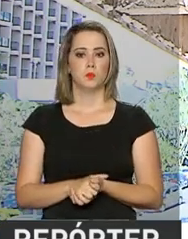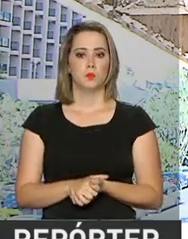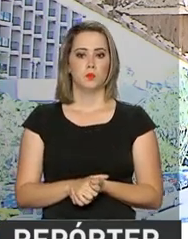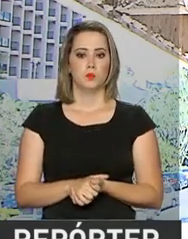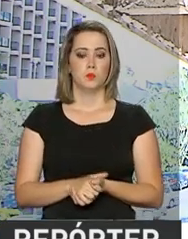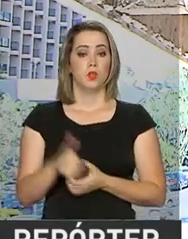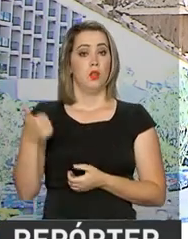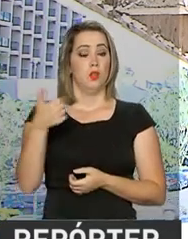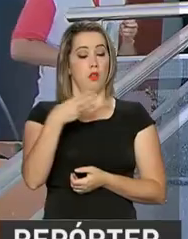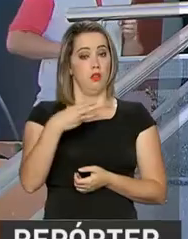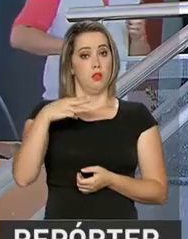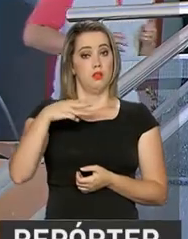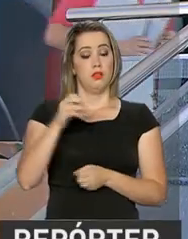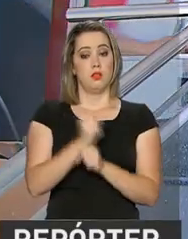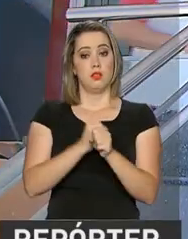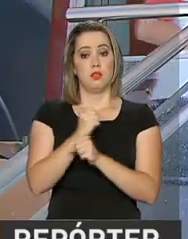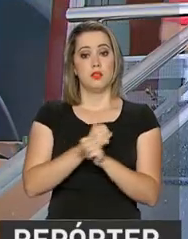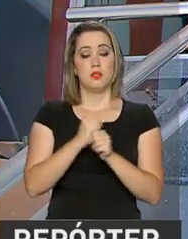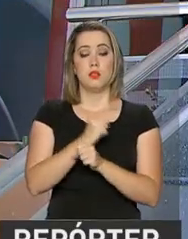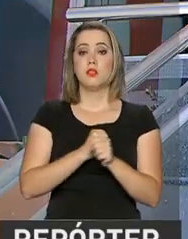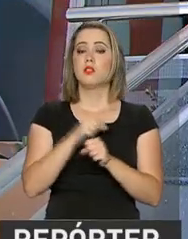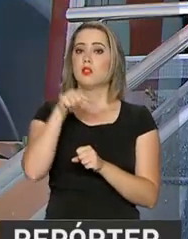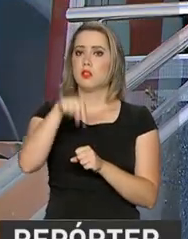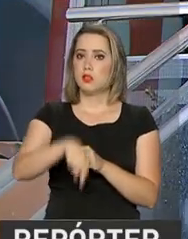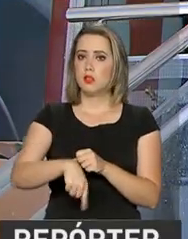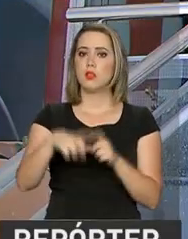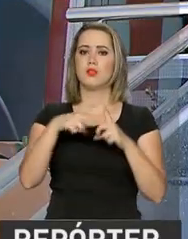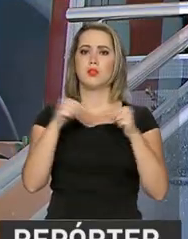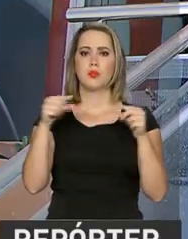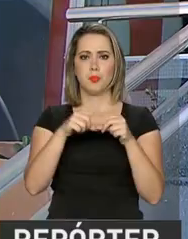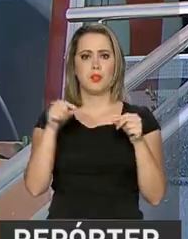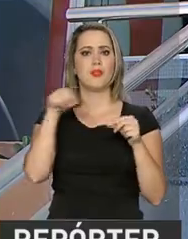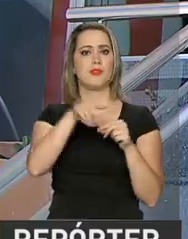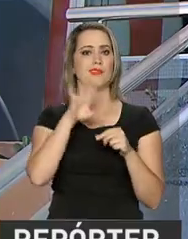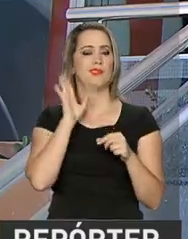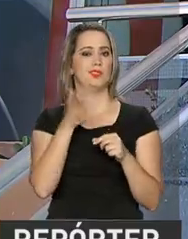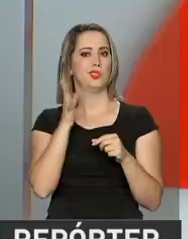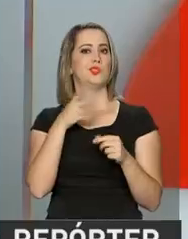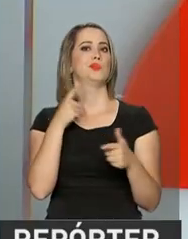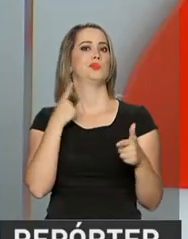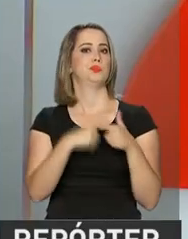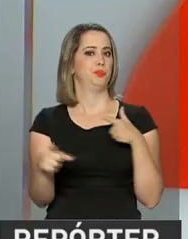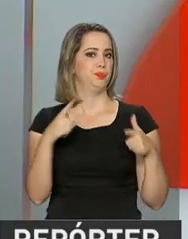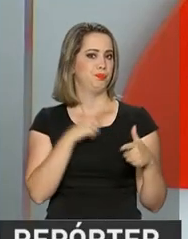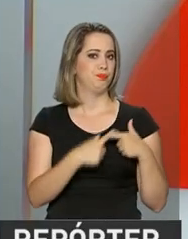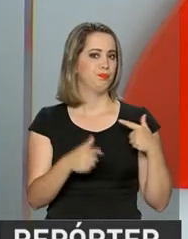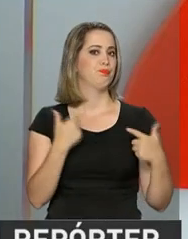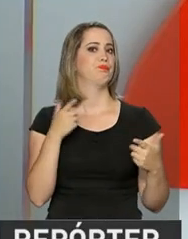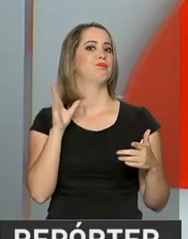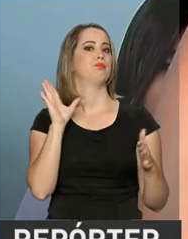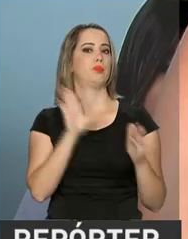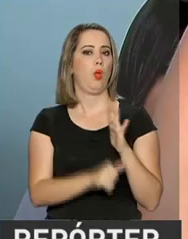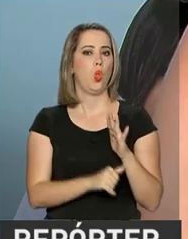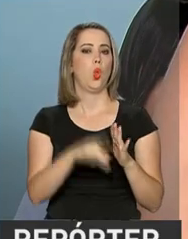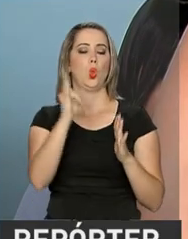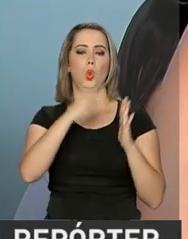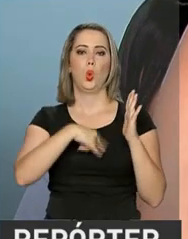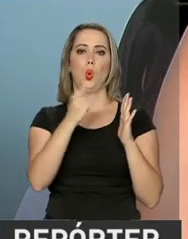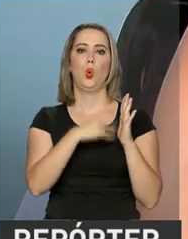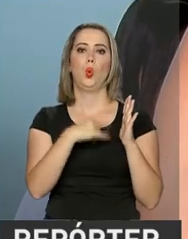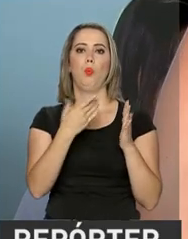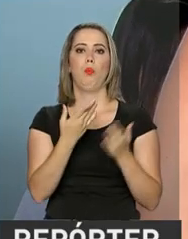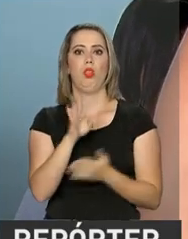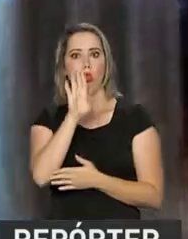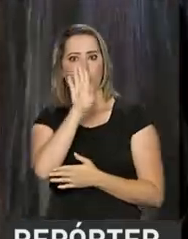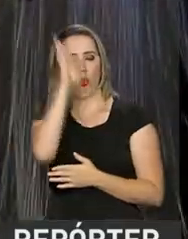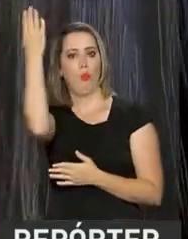há 13 anos no mercado essa locadora de veículos de Brasília já foi vítima de muitos golpes motoristas com documentos falsos alugam carros